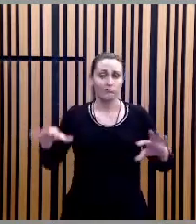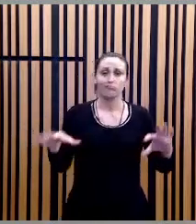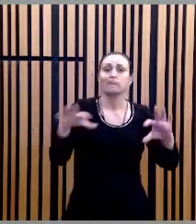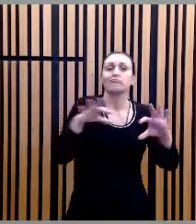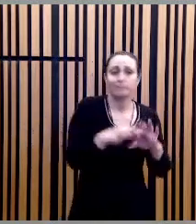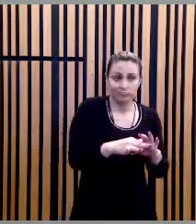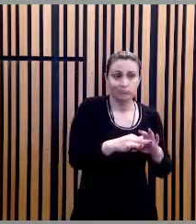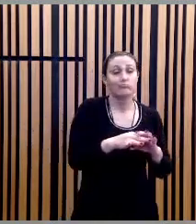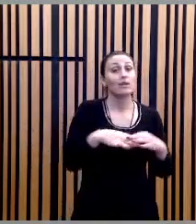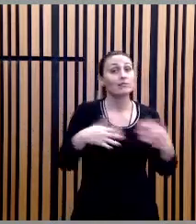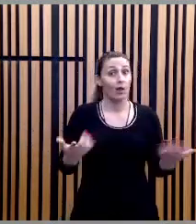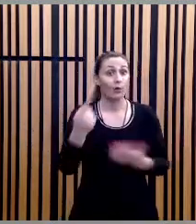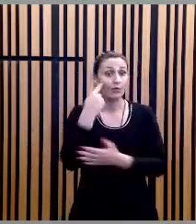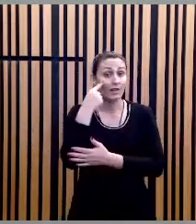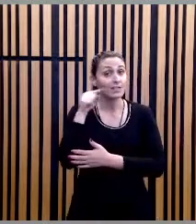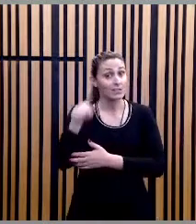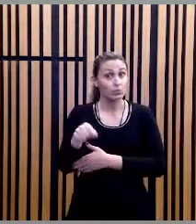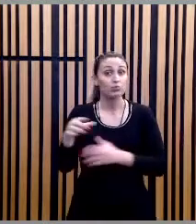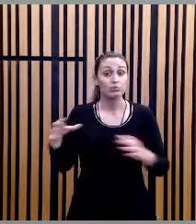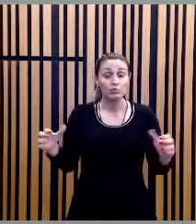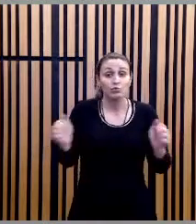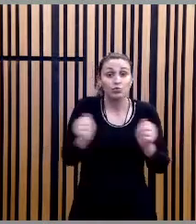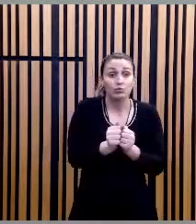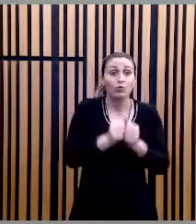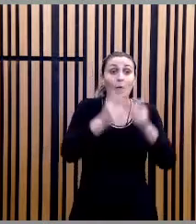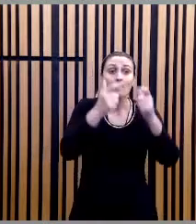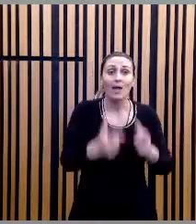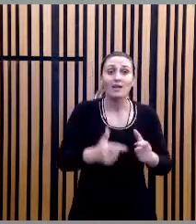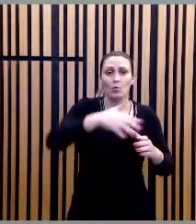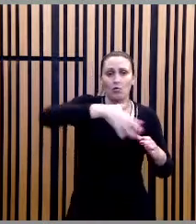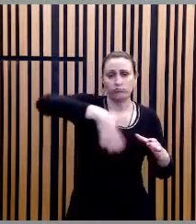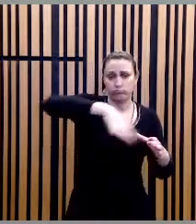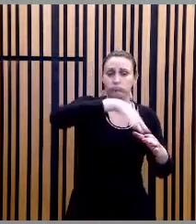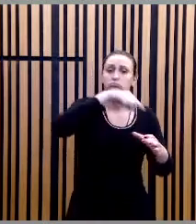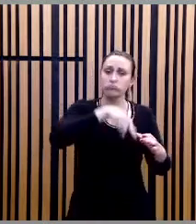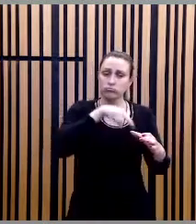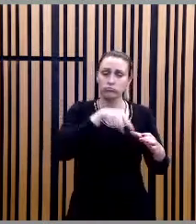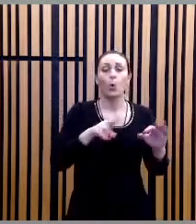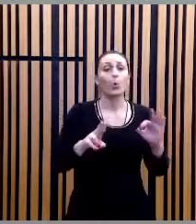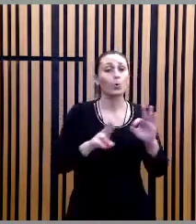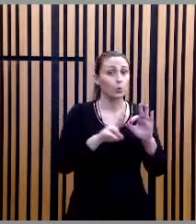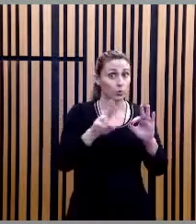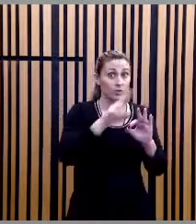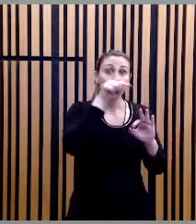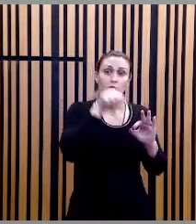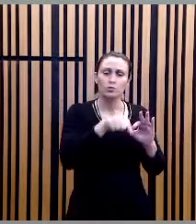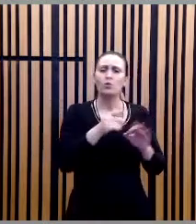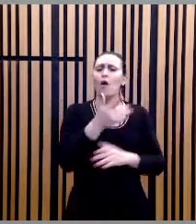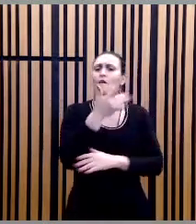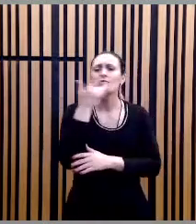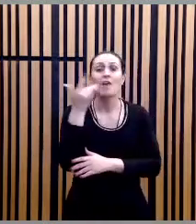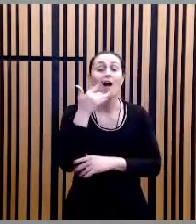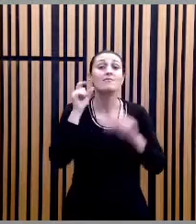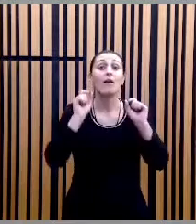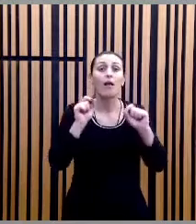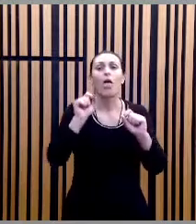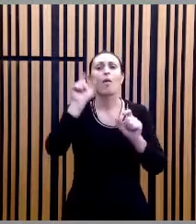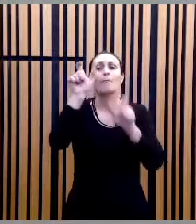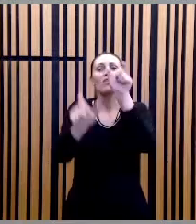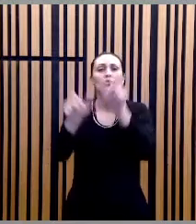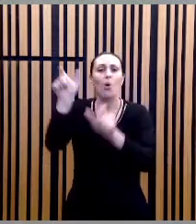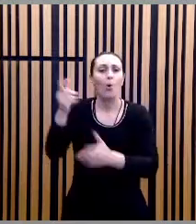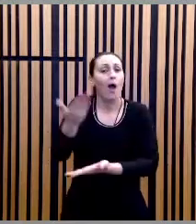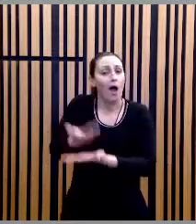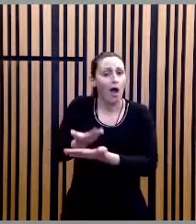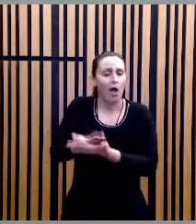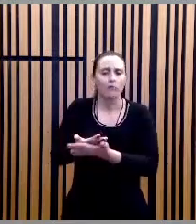e a Unitec, elas ficam dentro do ambiente da Unicinos, e isso facilita muito para quem estuda lá, porque